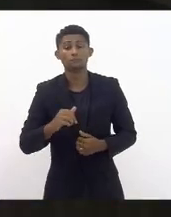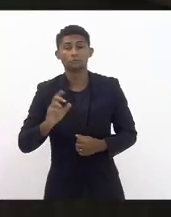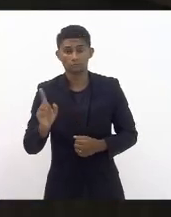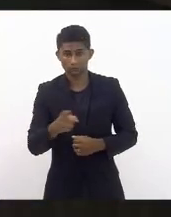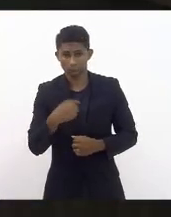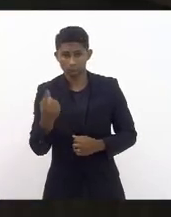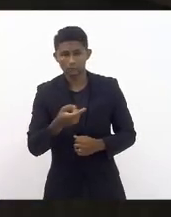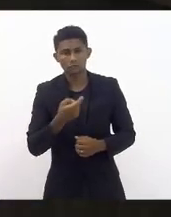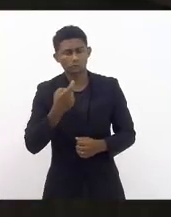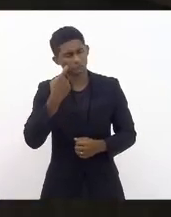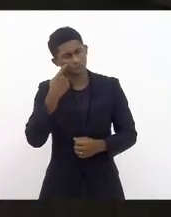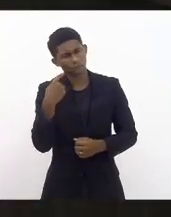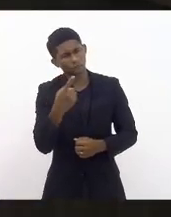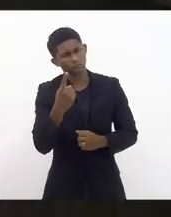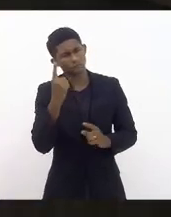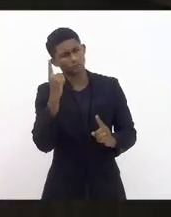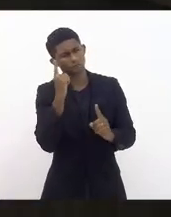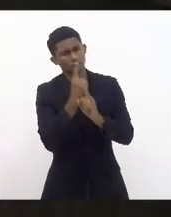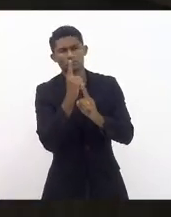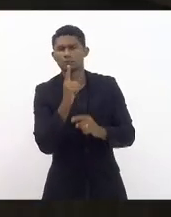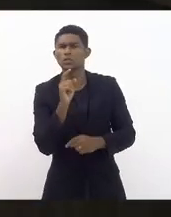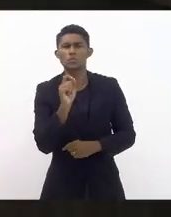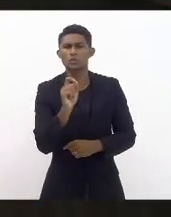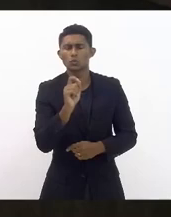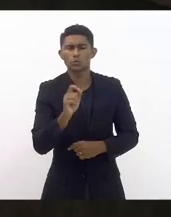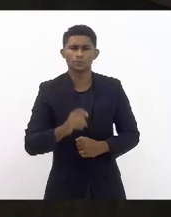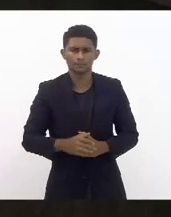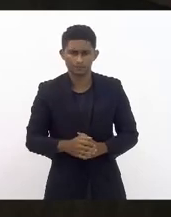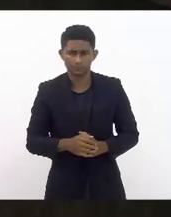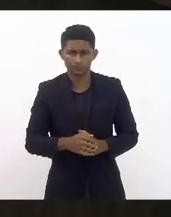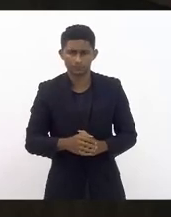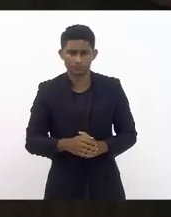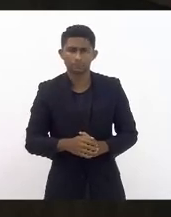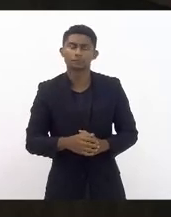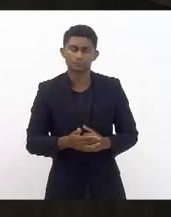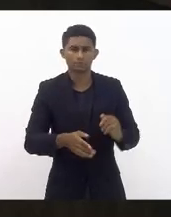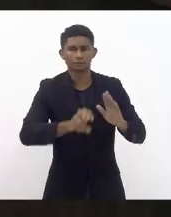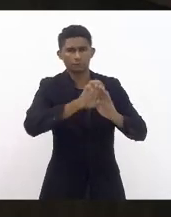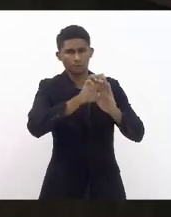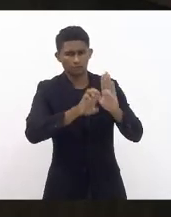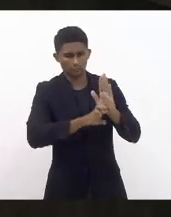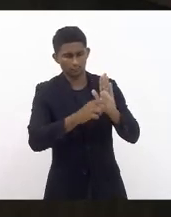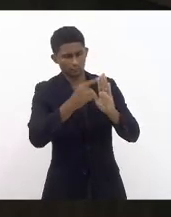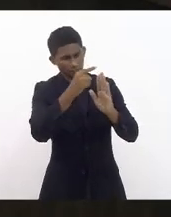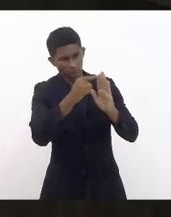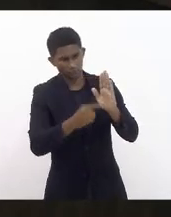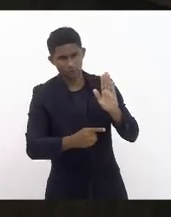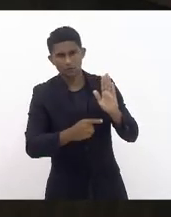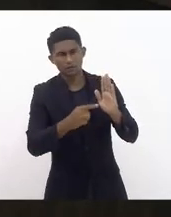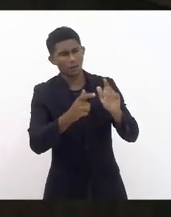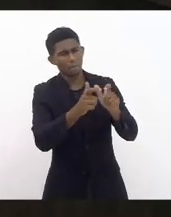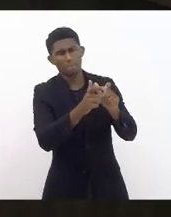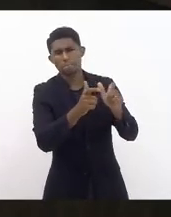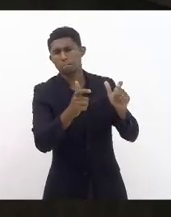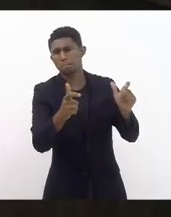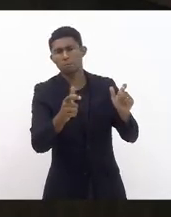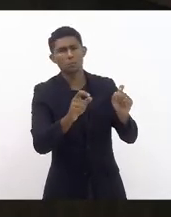verificamos que grande parte das emendas